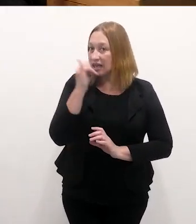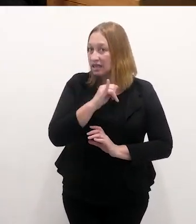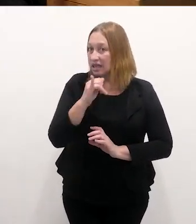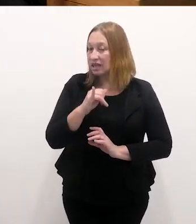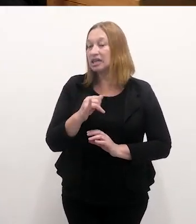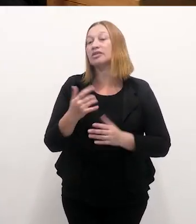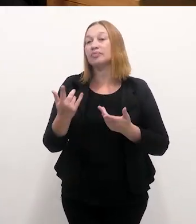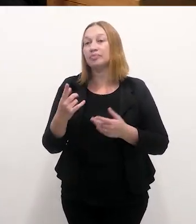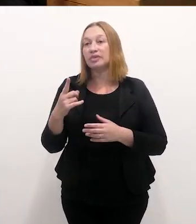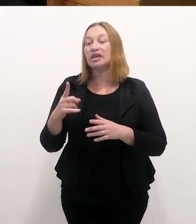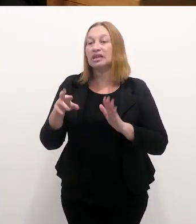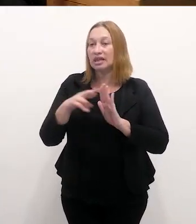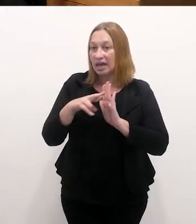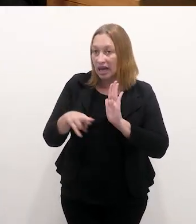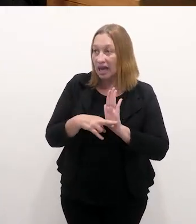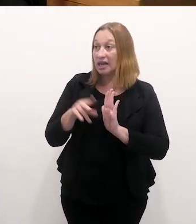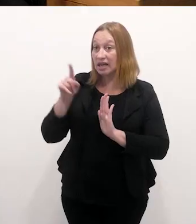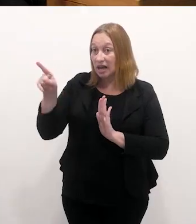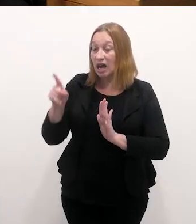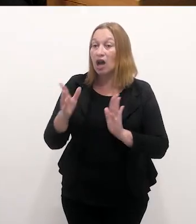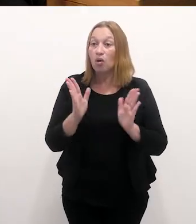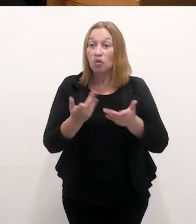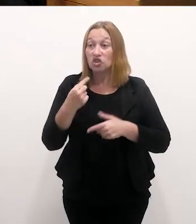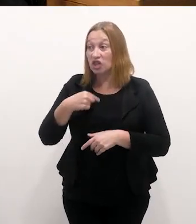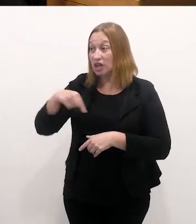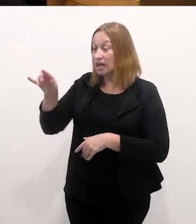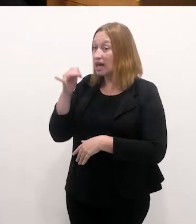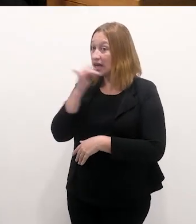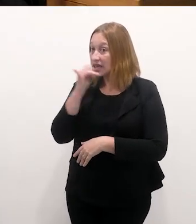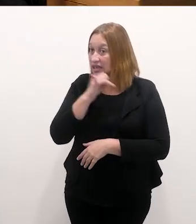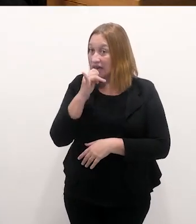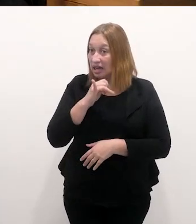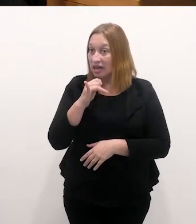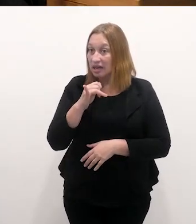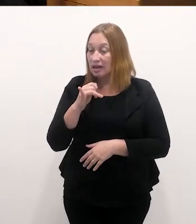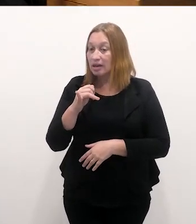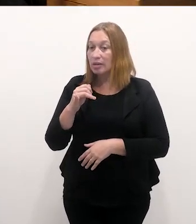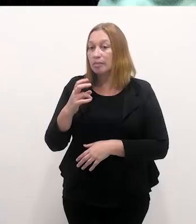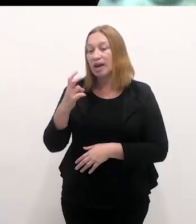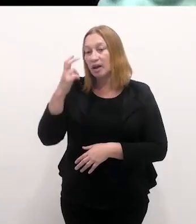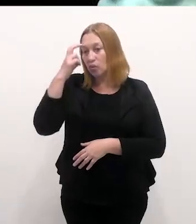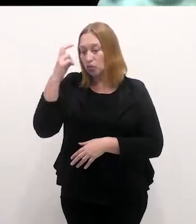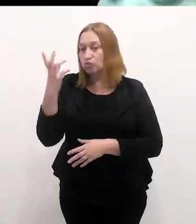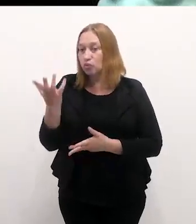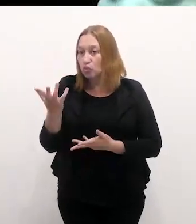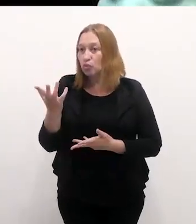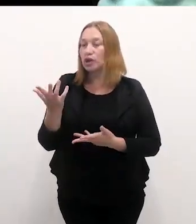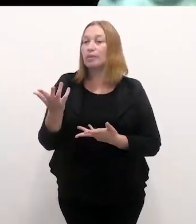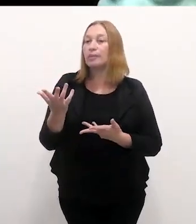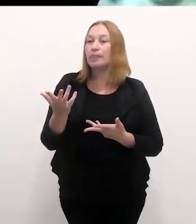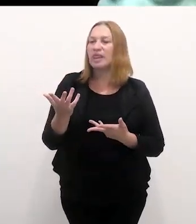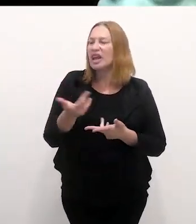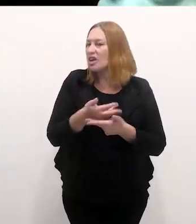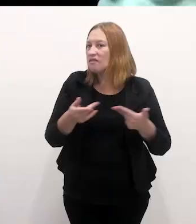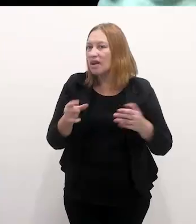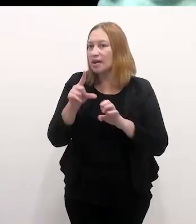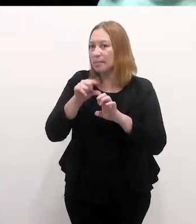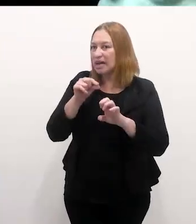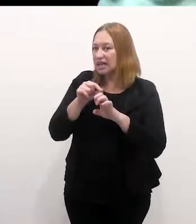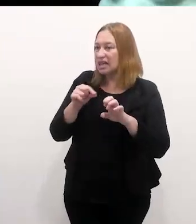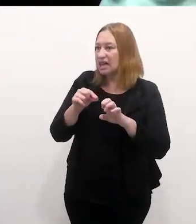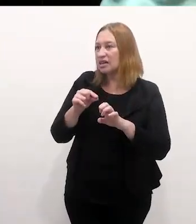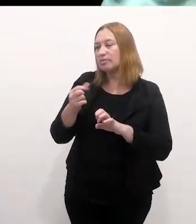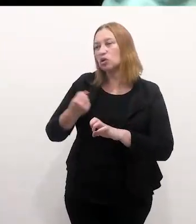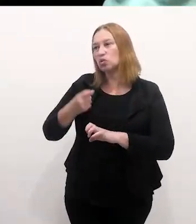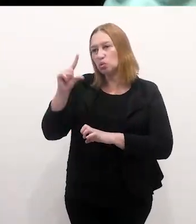burocráticas, a gente sabe dos problemas todos que nós temos aqui. Mas eles querem a Itália basicamente hoje para fins culturais e para